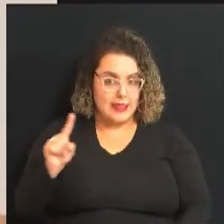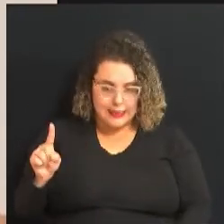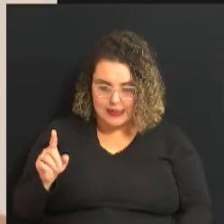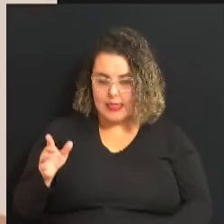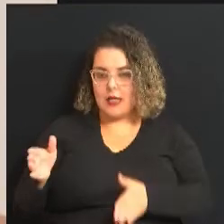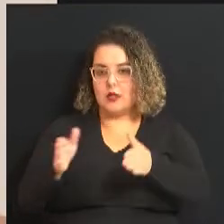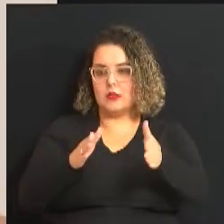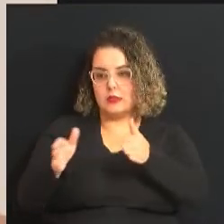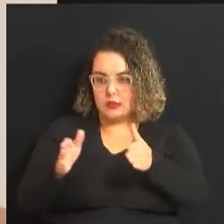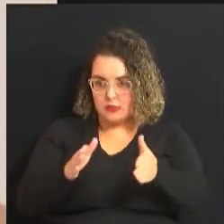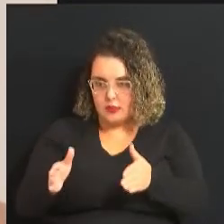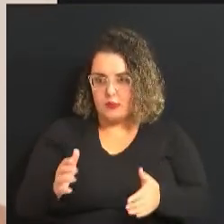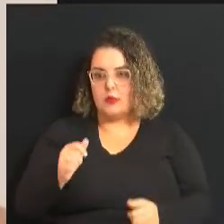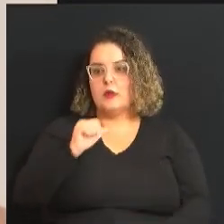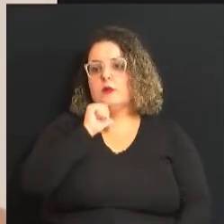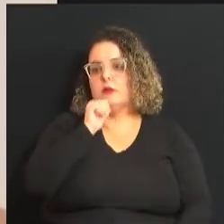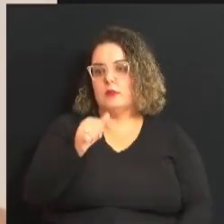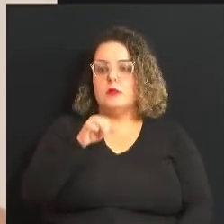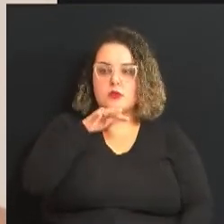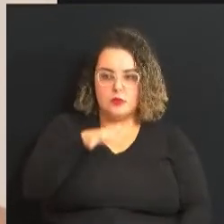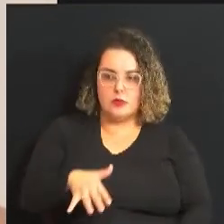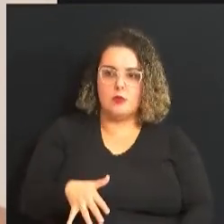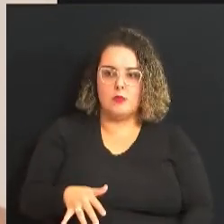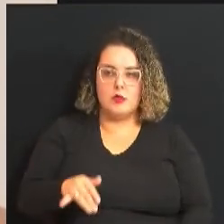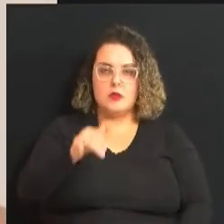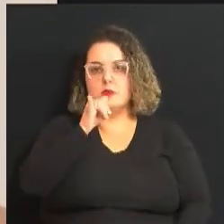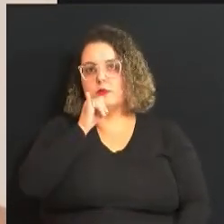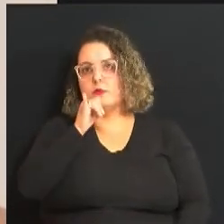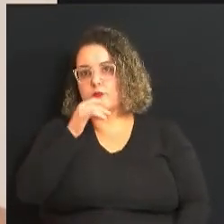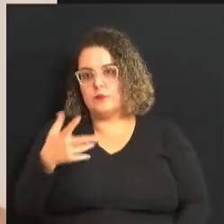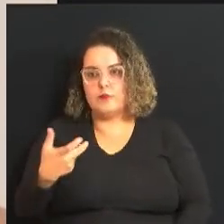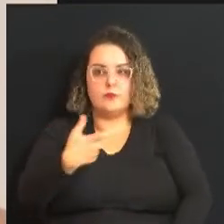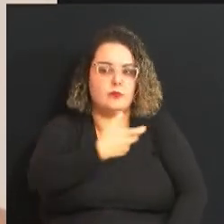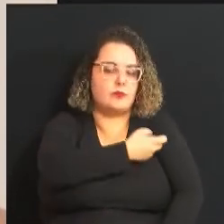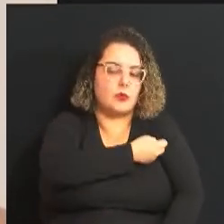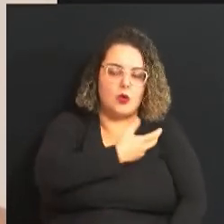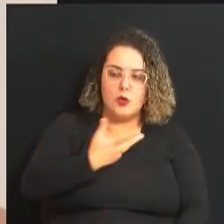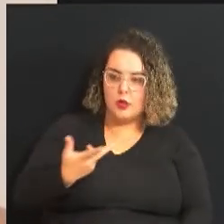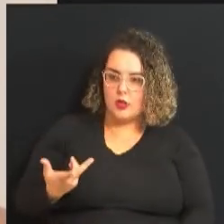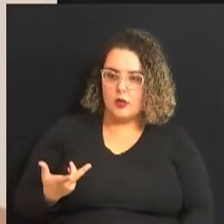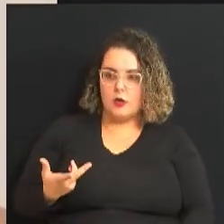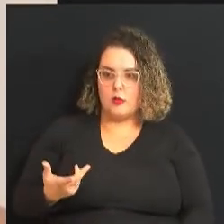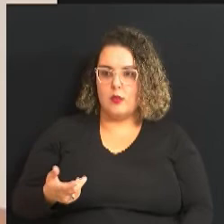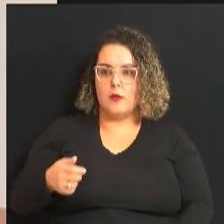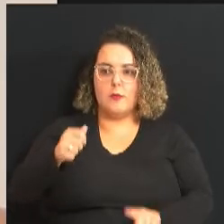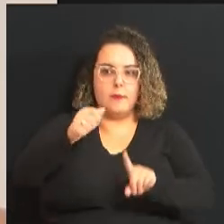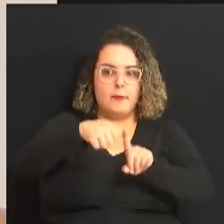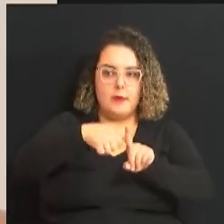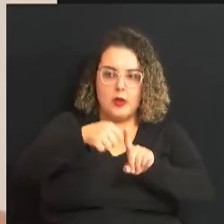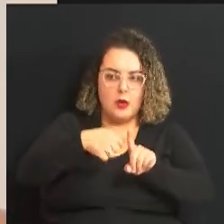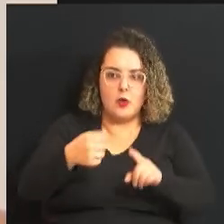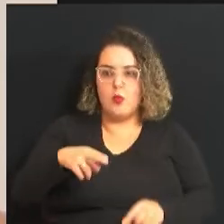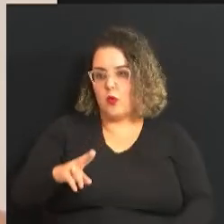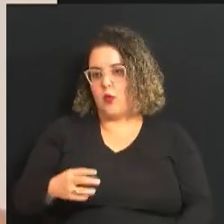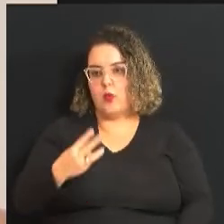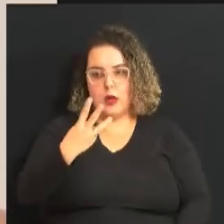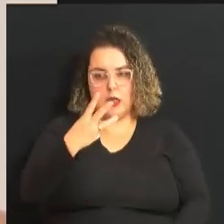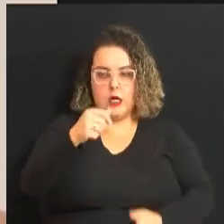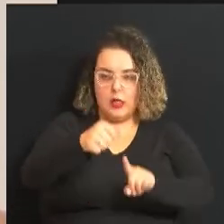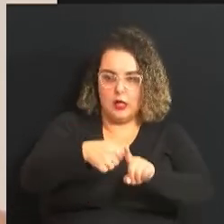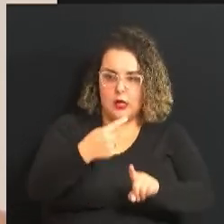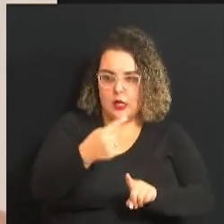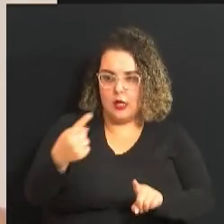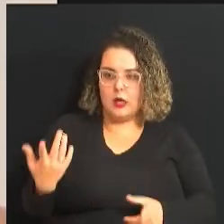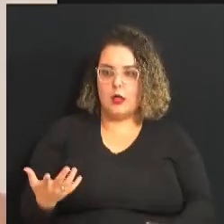da menstruação. Por exemplo, a paciente usa um injetável mensal, o trimestral, né, que é só de